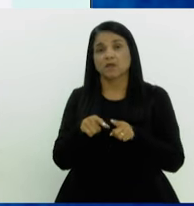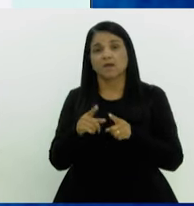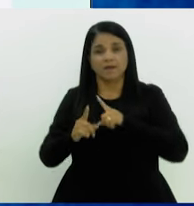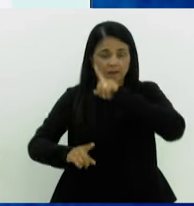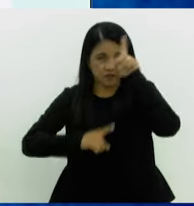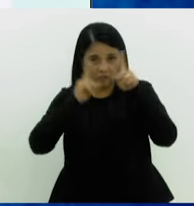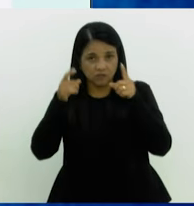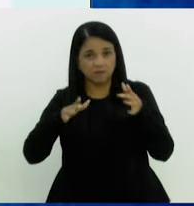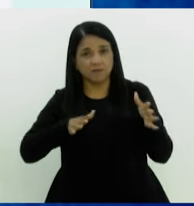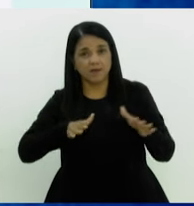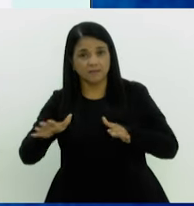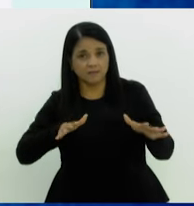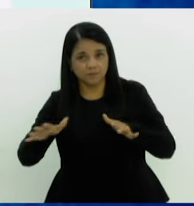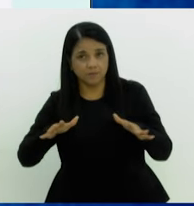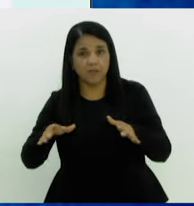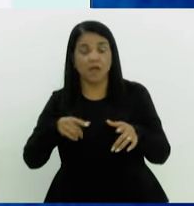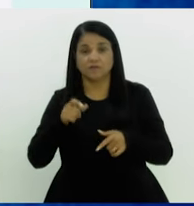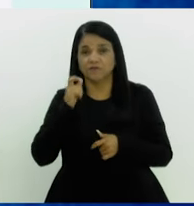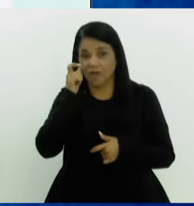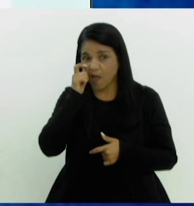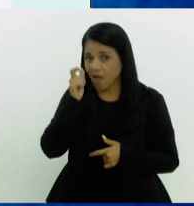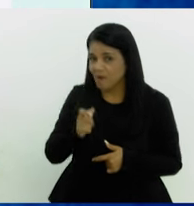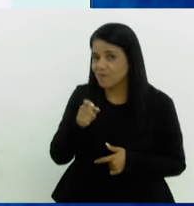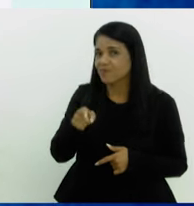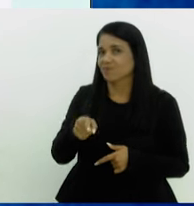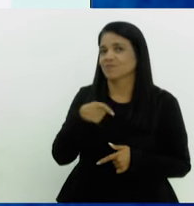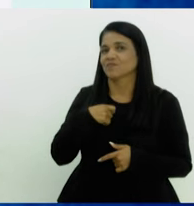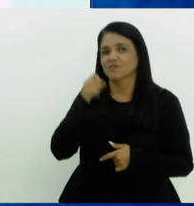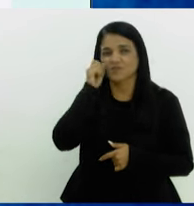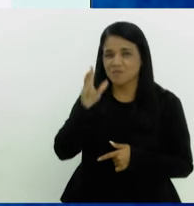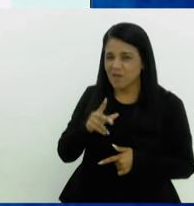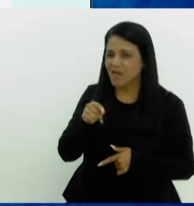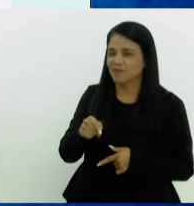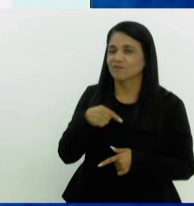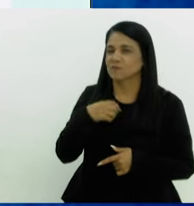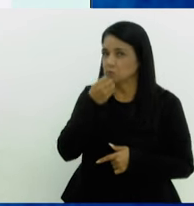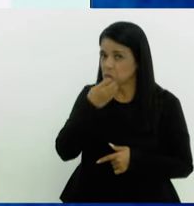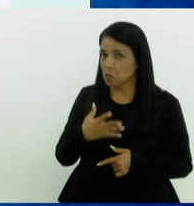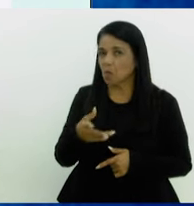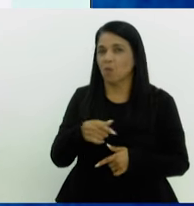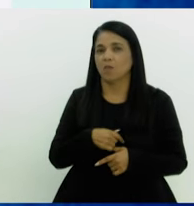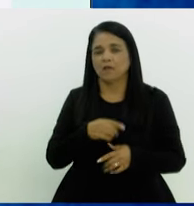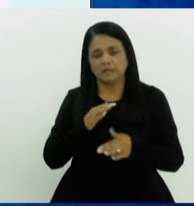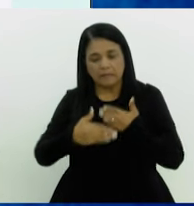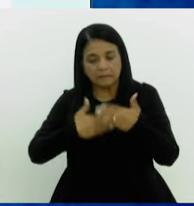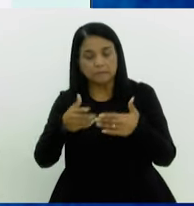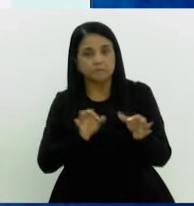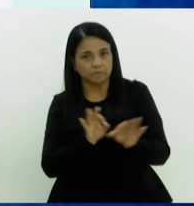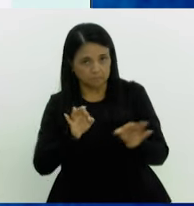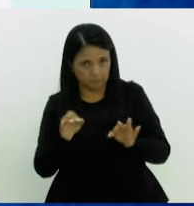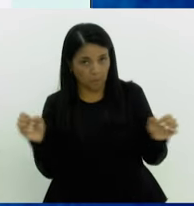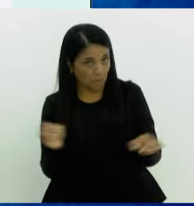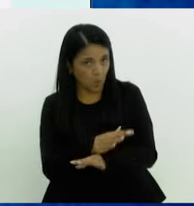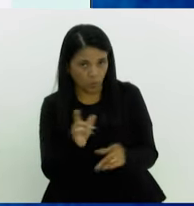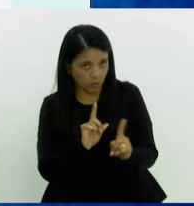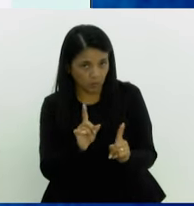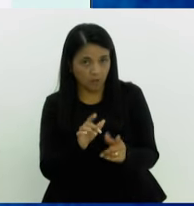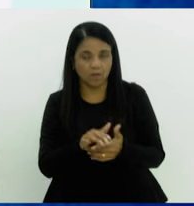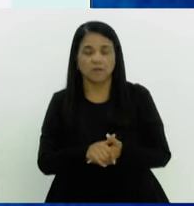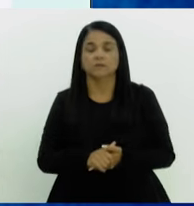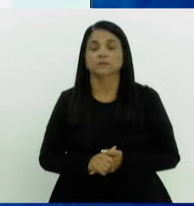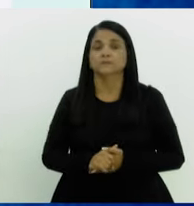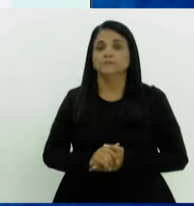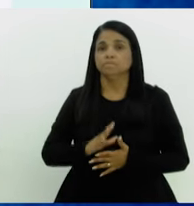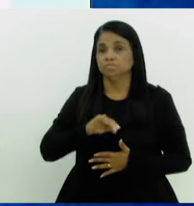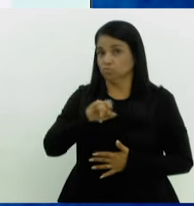acessibilidade então fiquem ligados que esse canal vai ser bem interessante bem relevante para vocês e aí eu vou caminhar pro final da